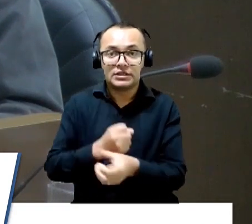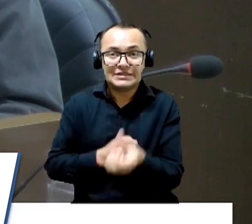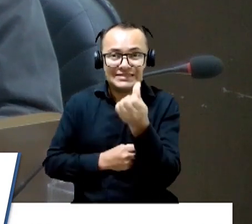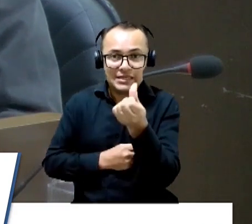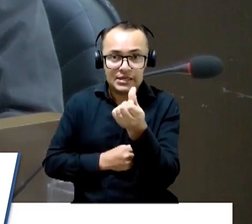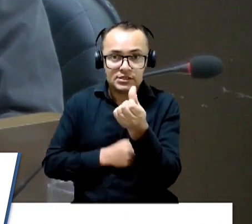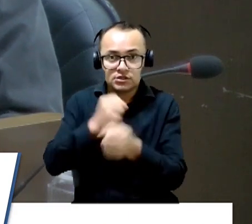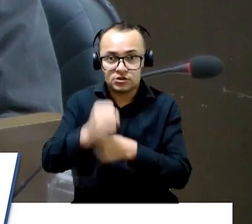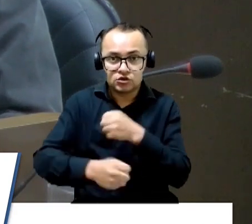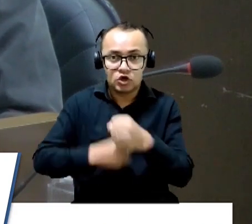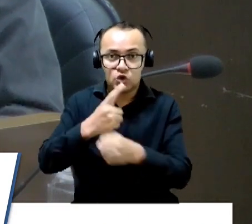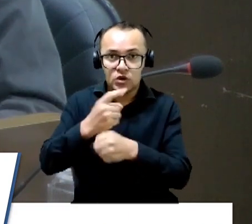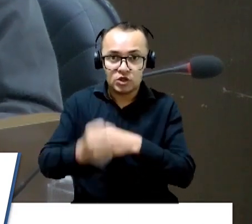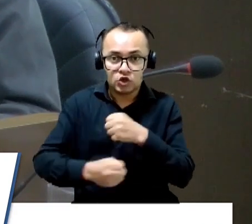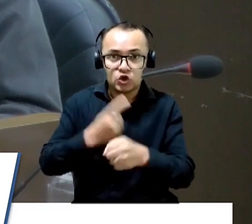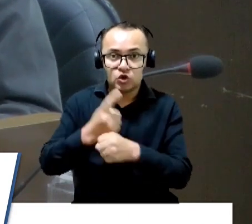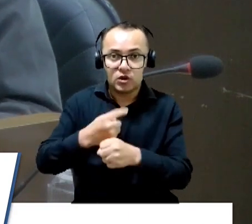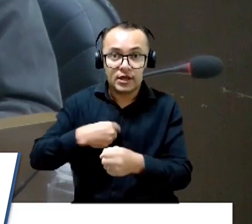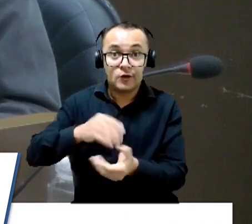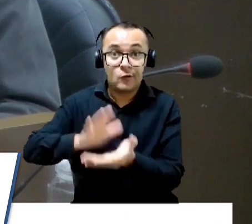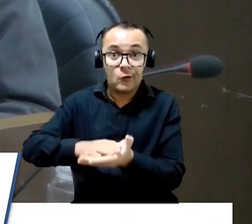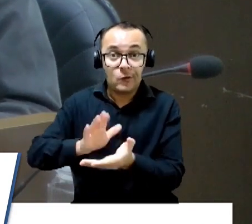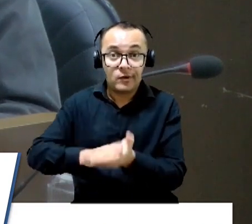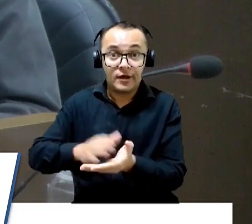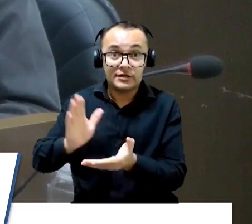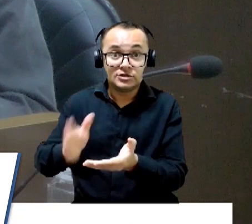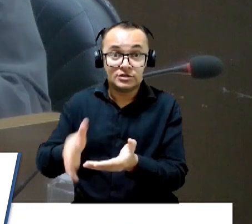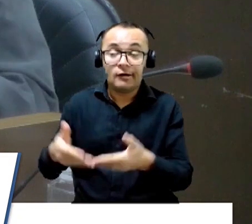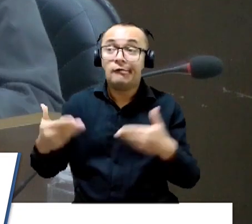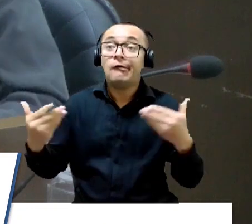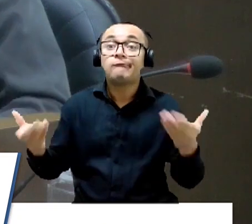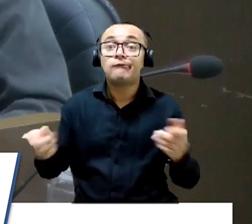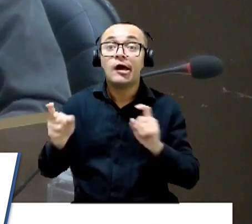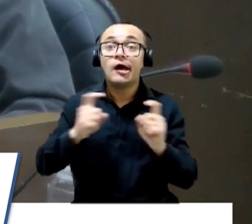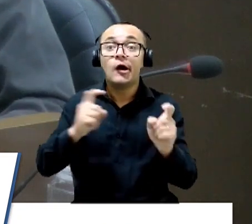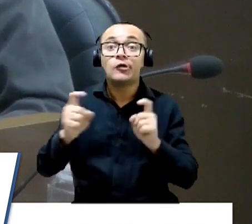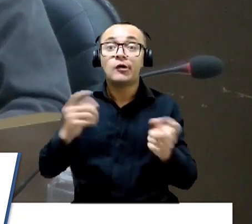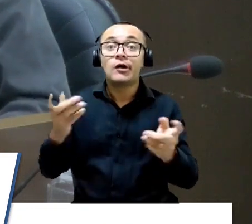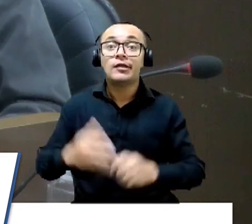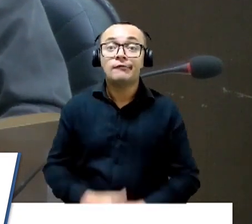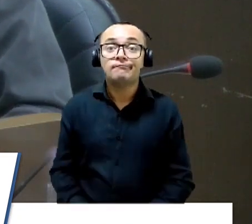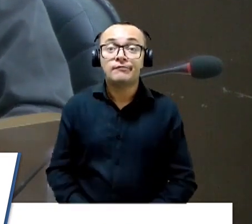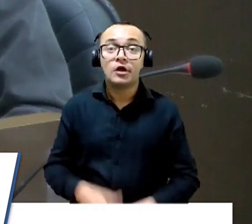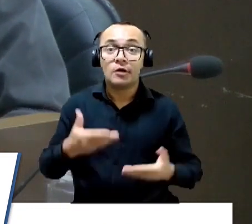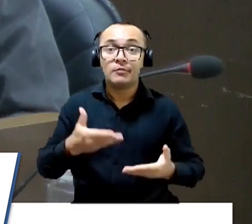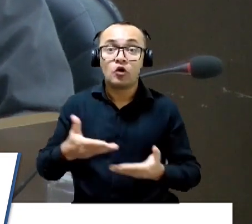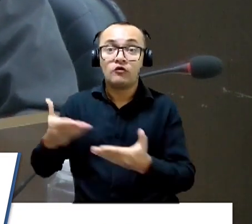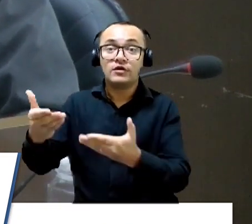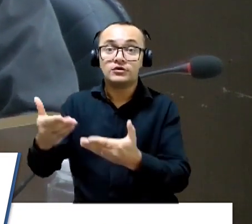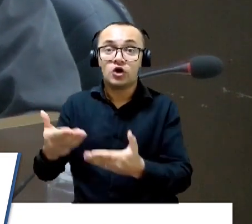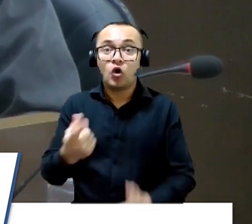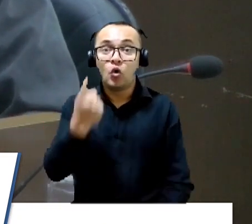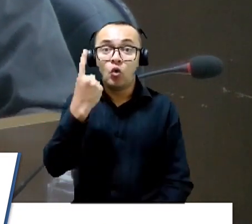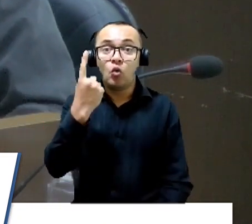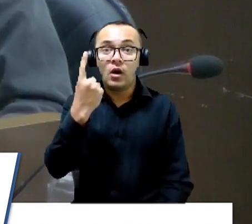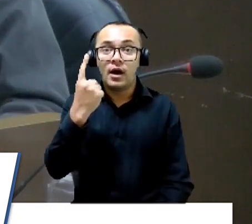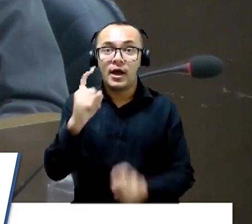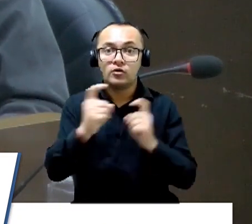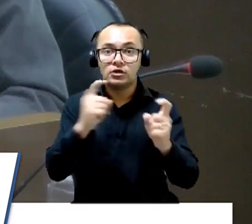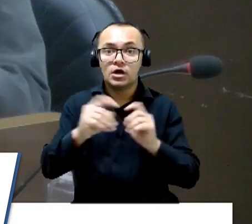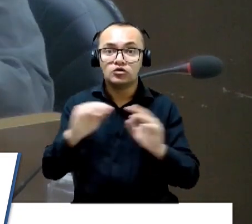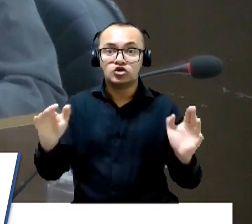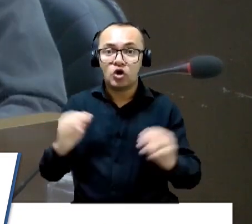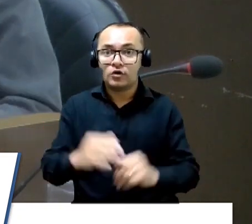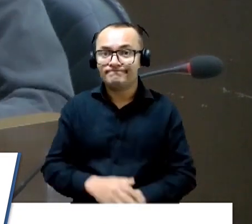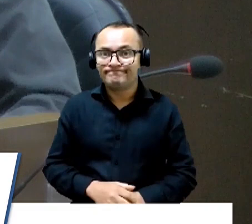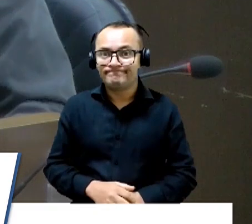cobrei, e até agora não teve as reuniões, me convidaram para uma única reunião. Então, o que que acontece?